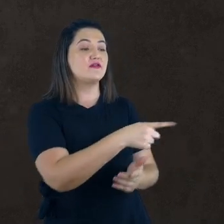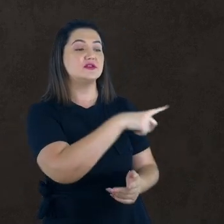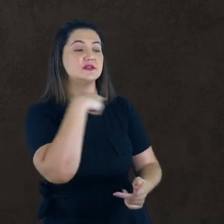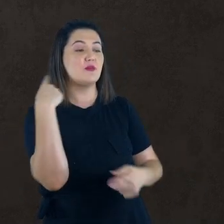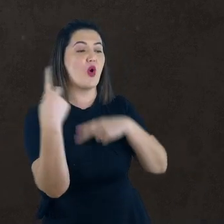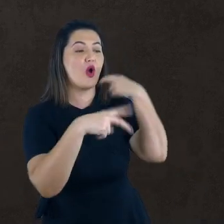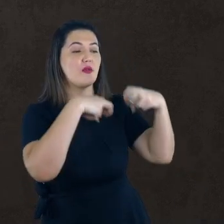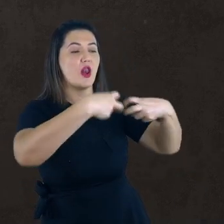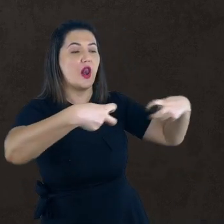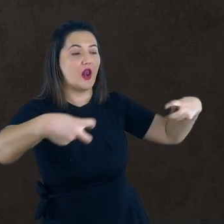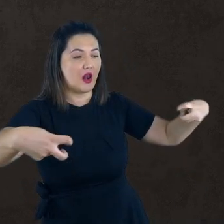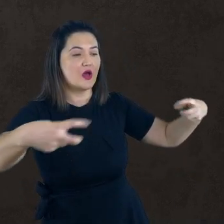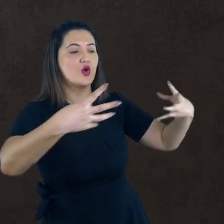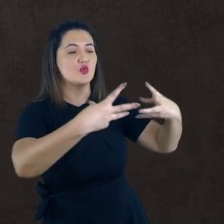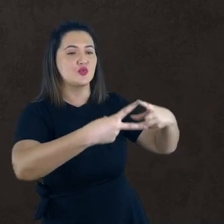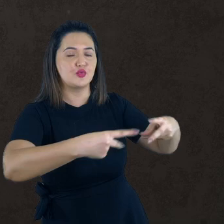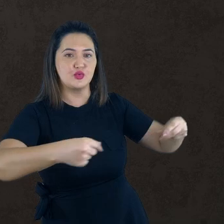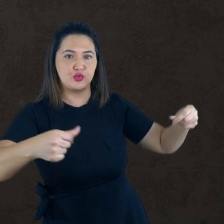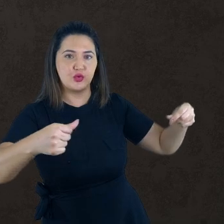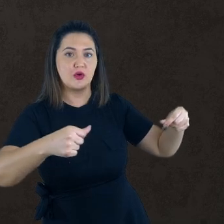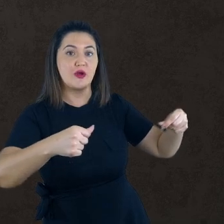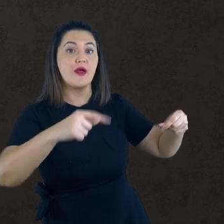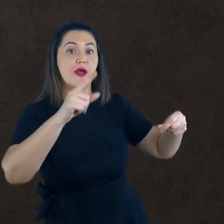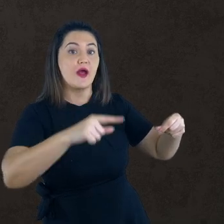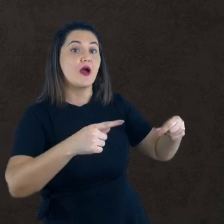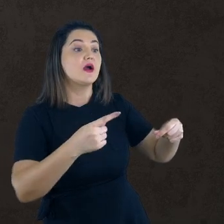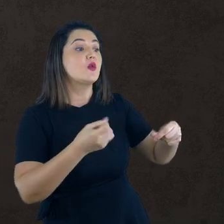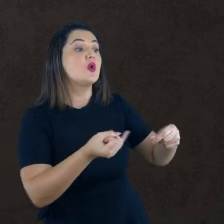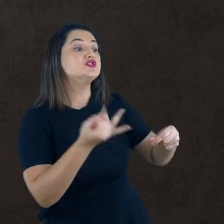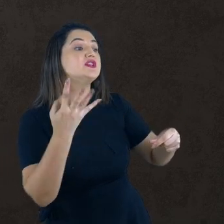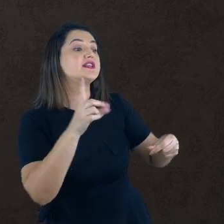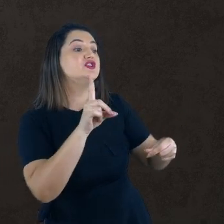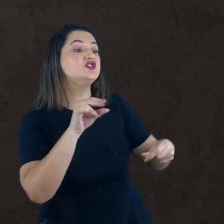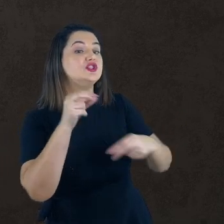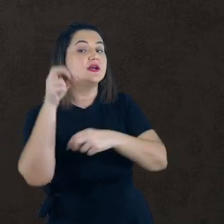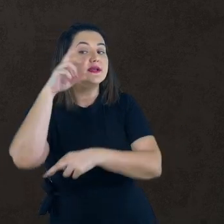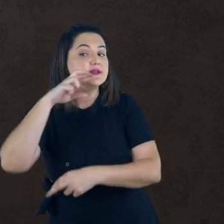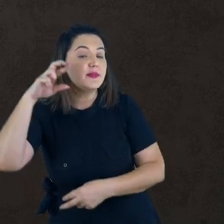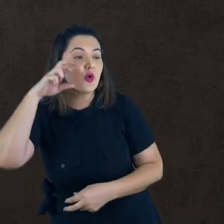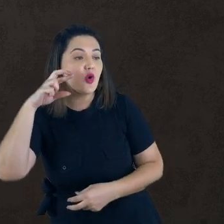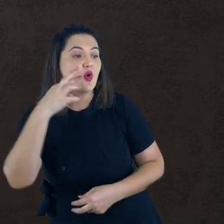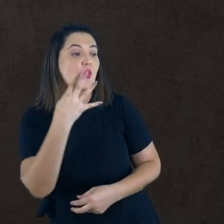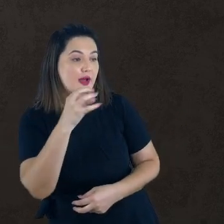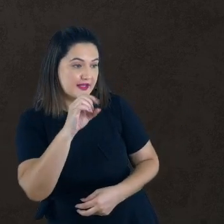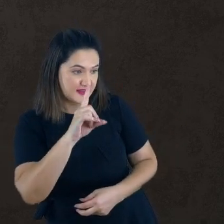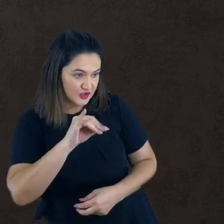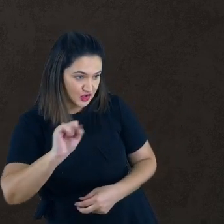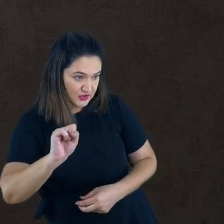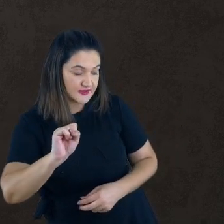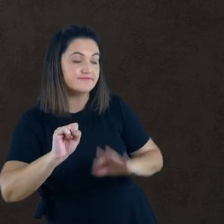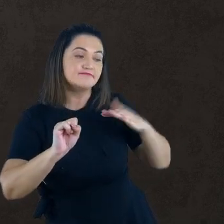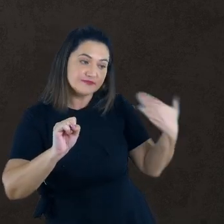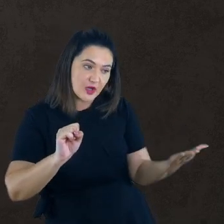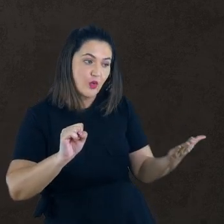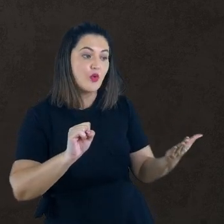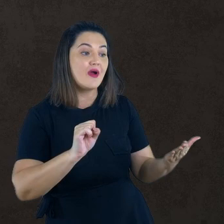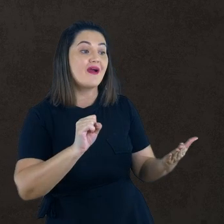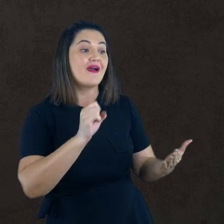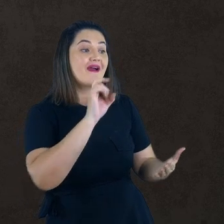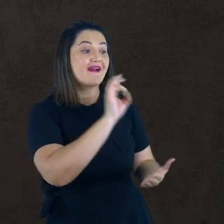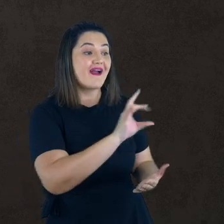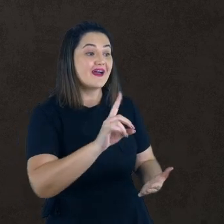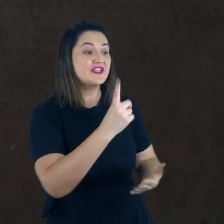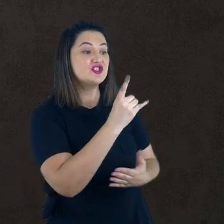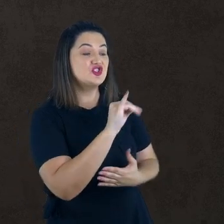consuma nesse deserto. Segundo o número de dias que espiastes a terra, 40 dias, cada dia representando um